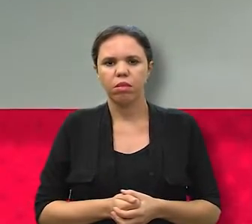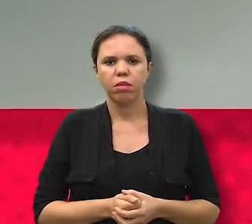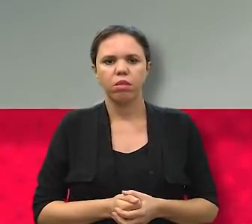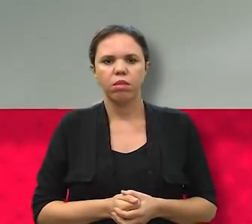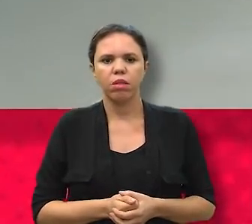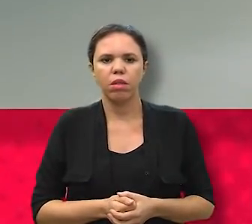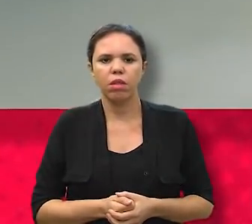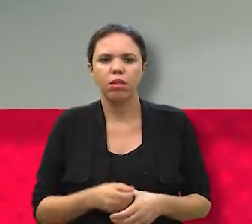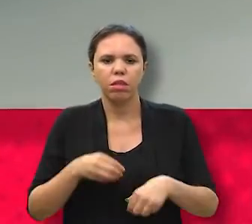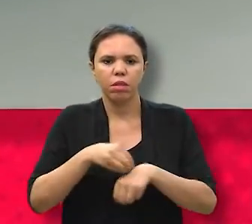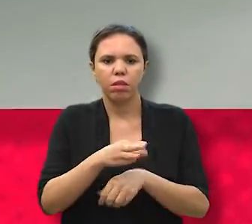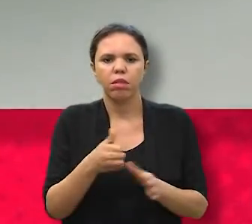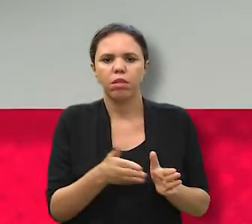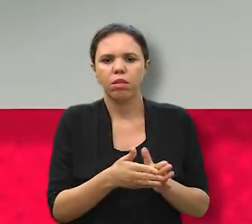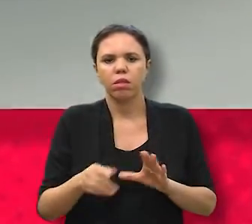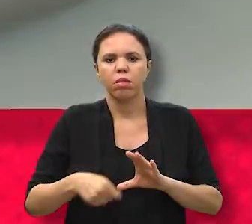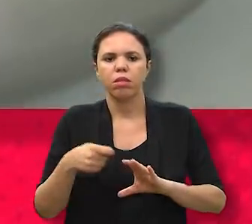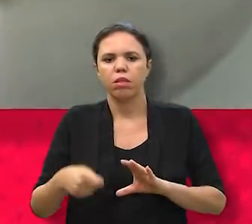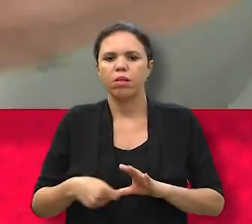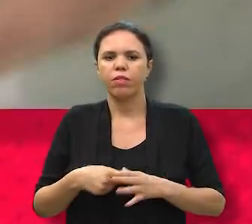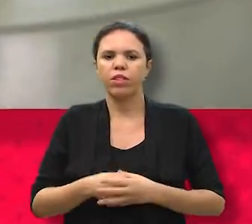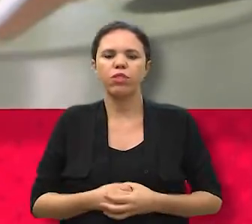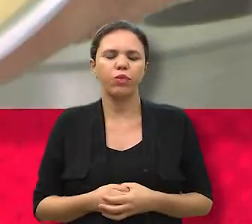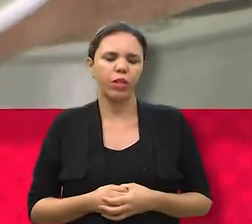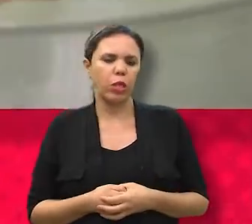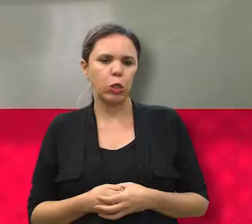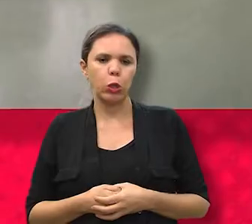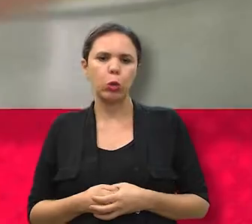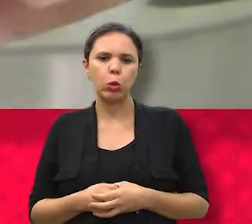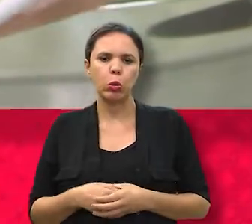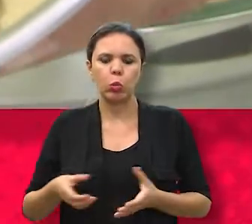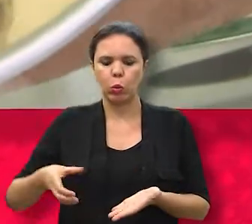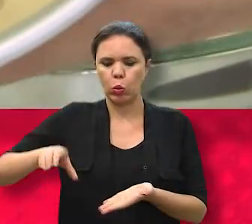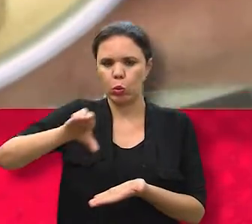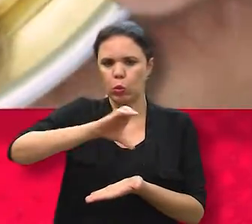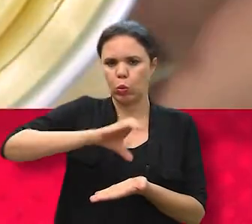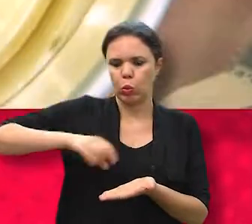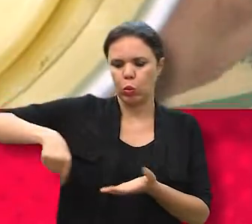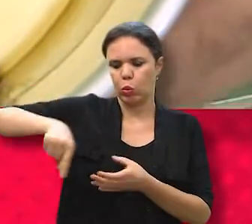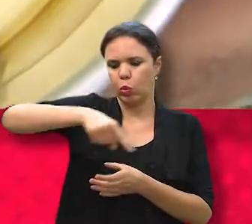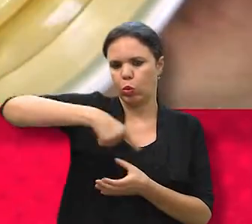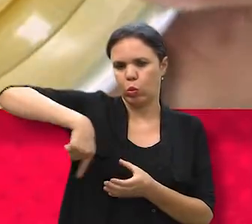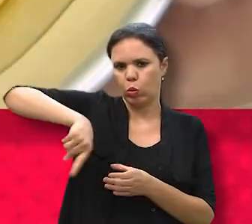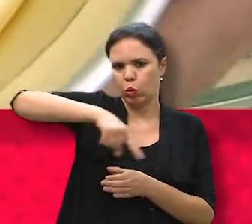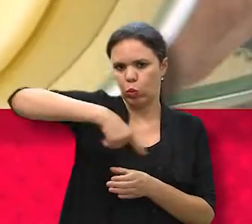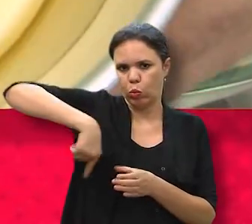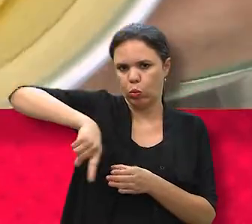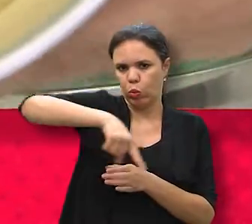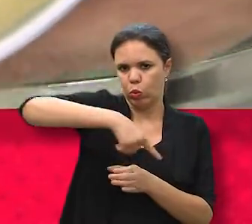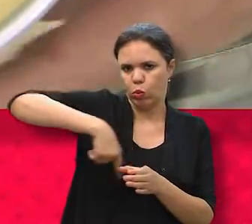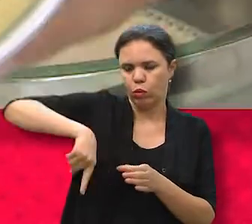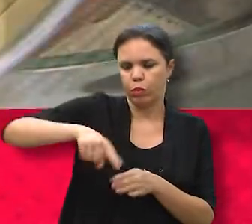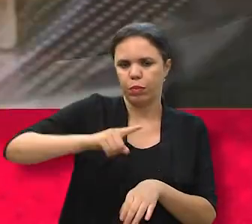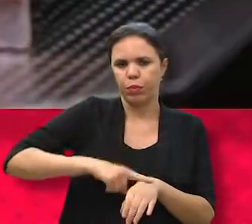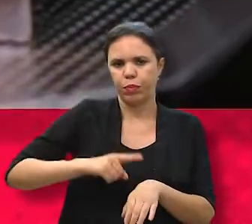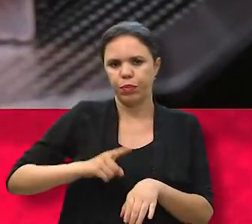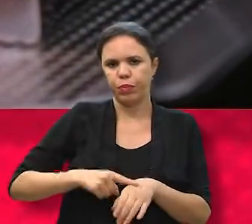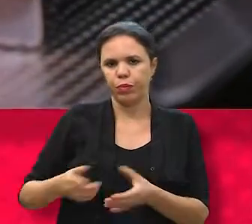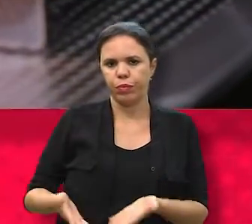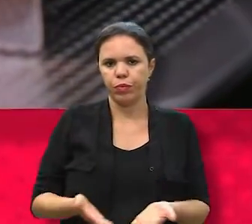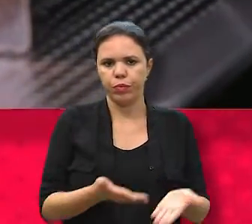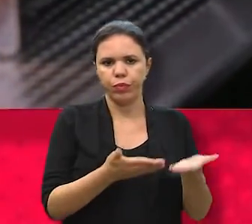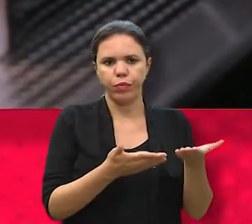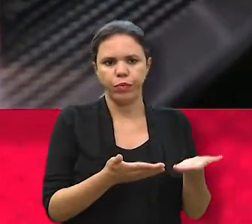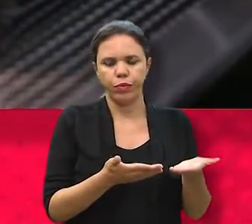passou pra gente durante a gravação é que a calda tem que ficar em toda a lateral, né? E também, na hora da gente levar